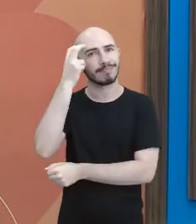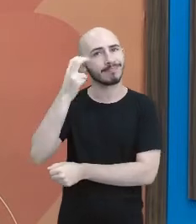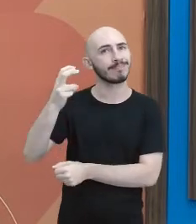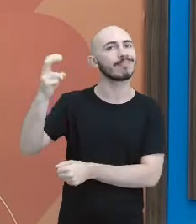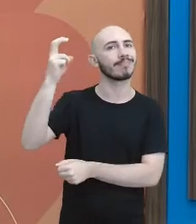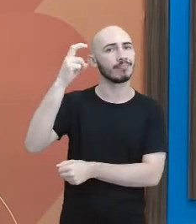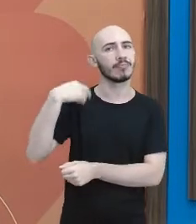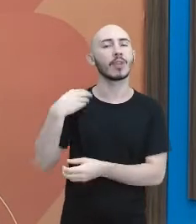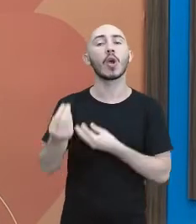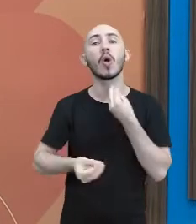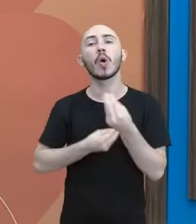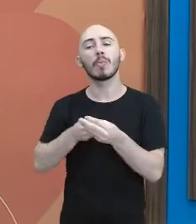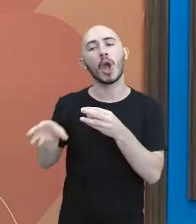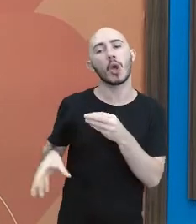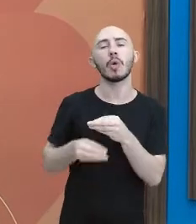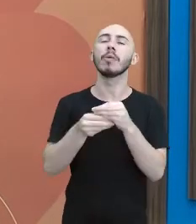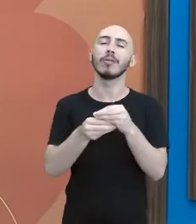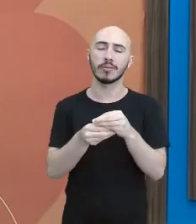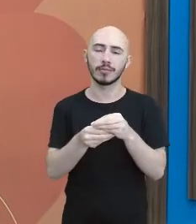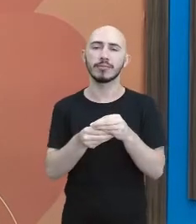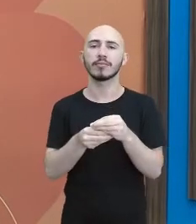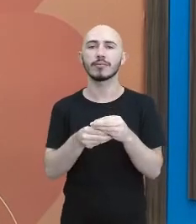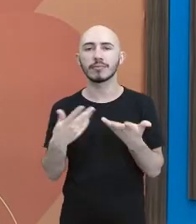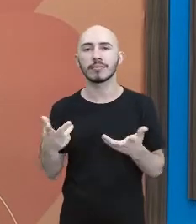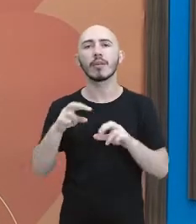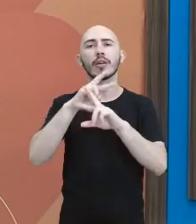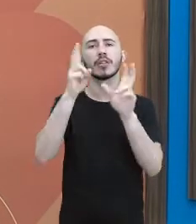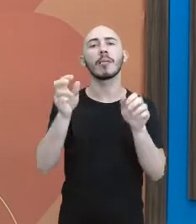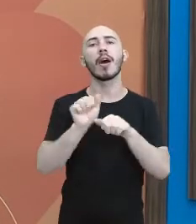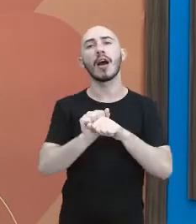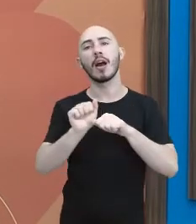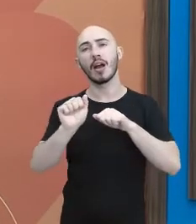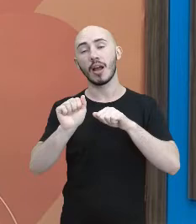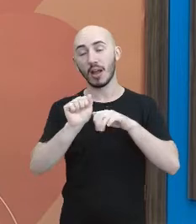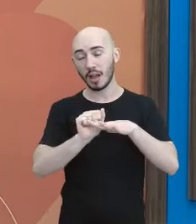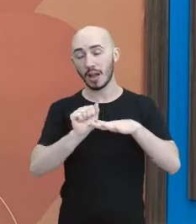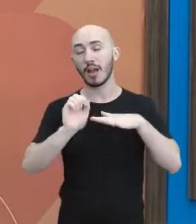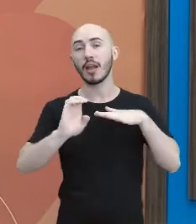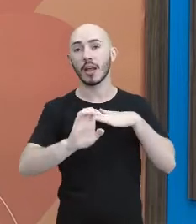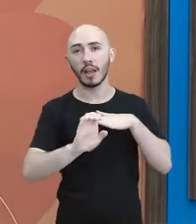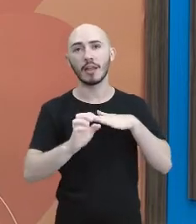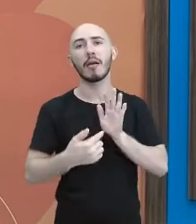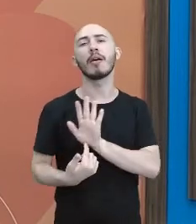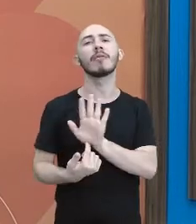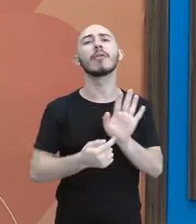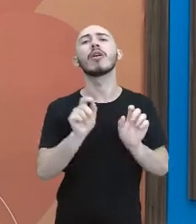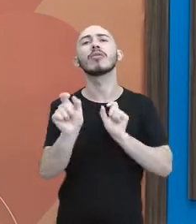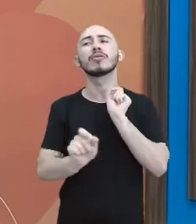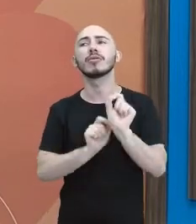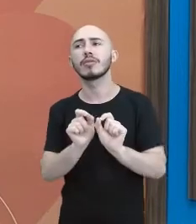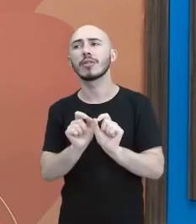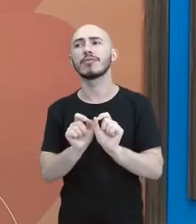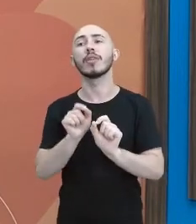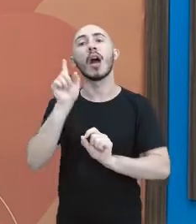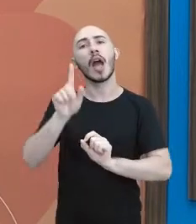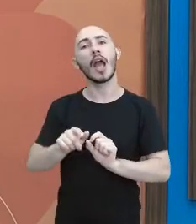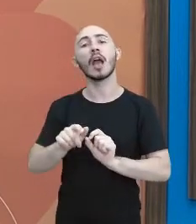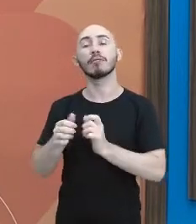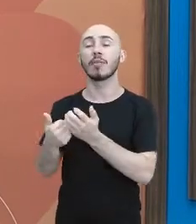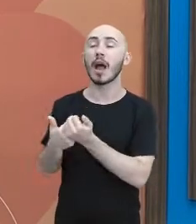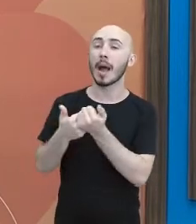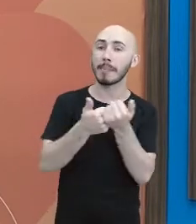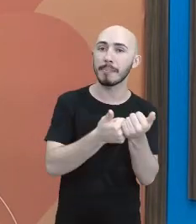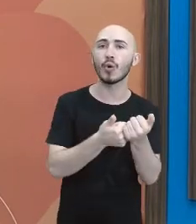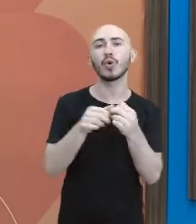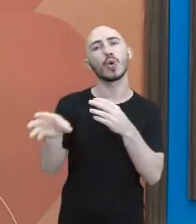a forma suplementar. Quando a gente fala no AEE, que a gente coloca a forma, dá suporte complementar